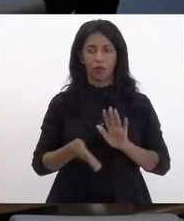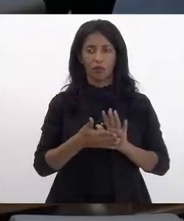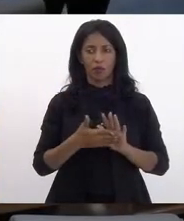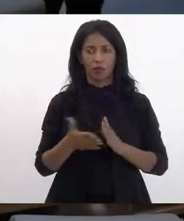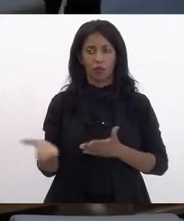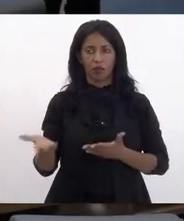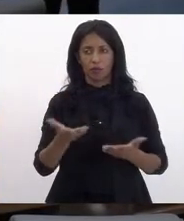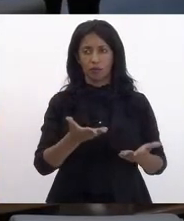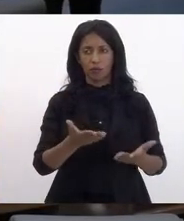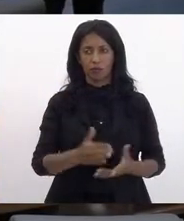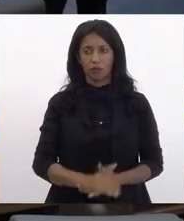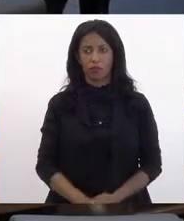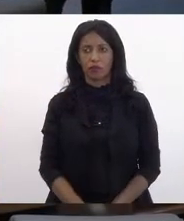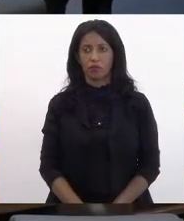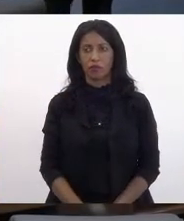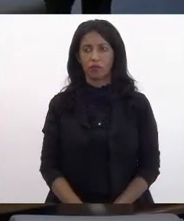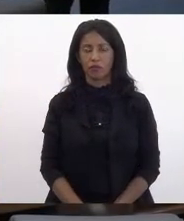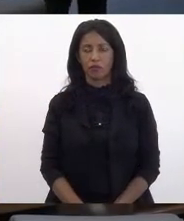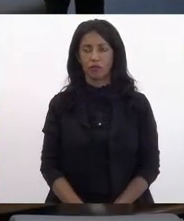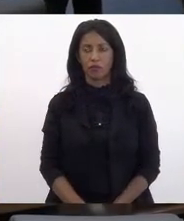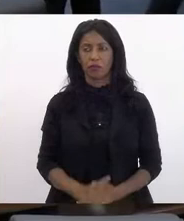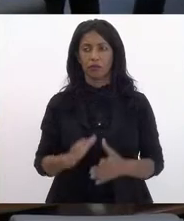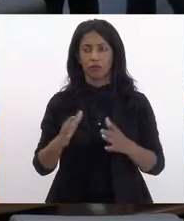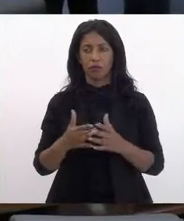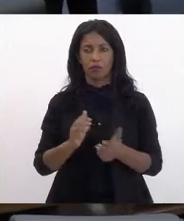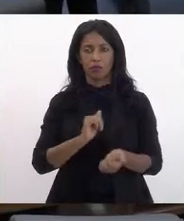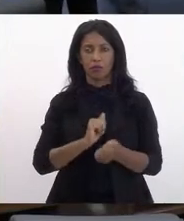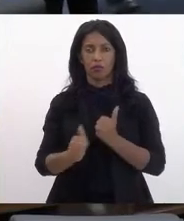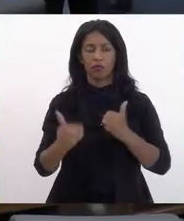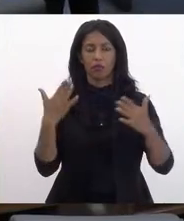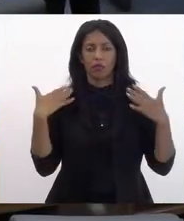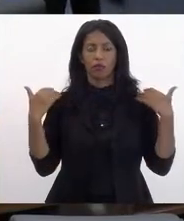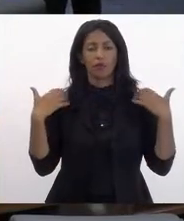parecer pela Comissão de Esporte e Lazer.